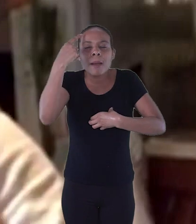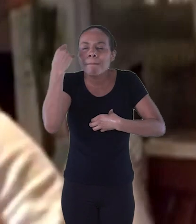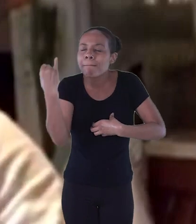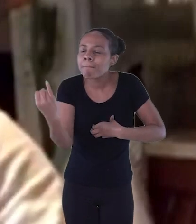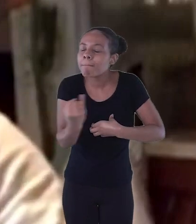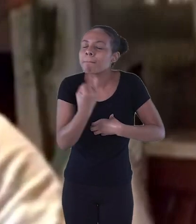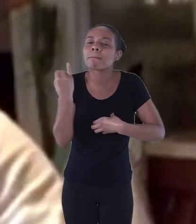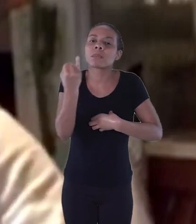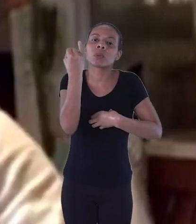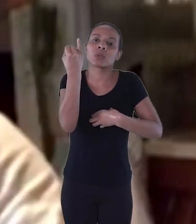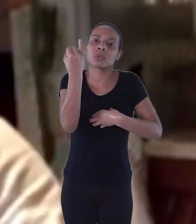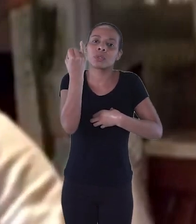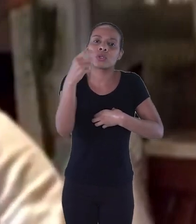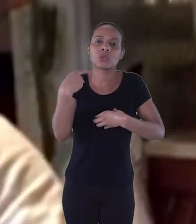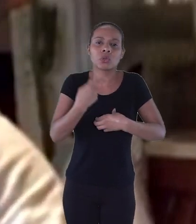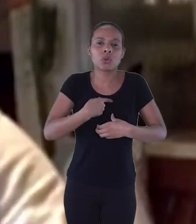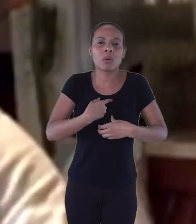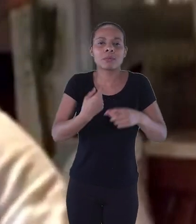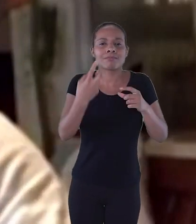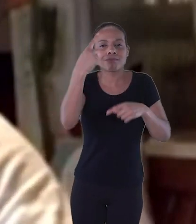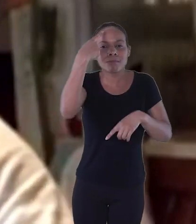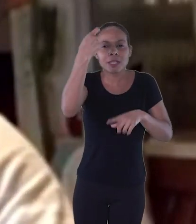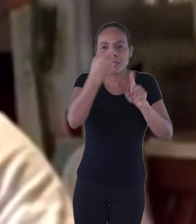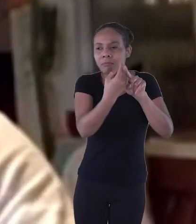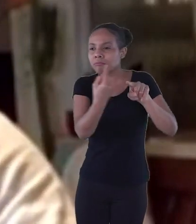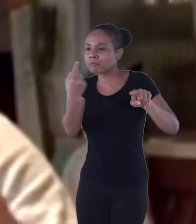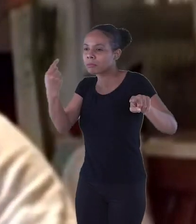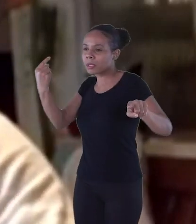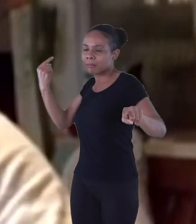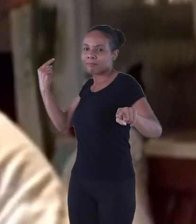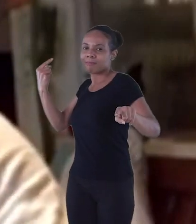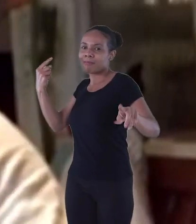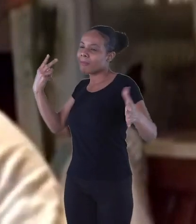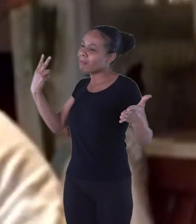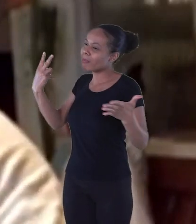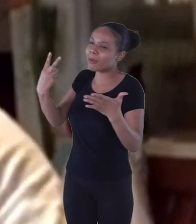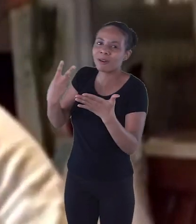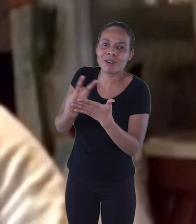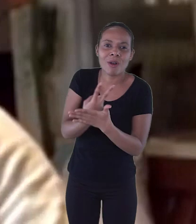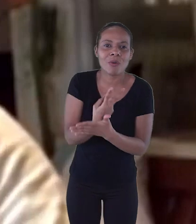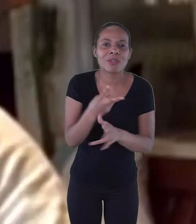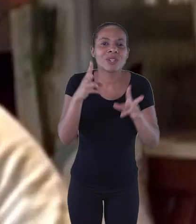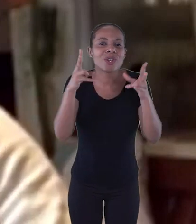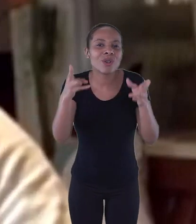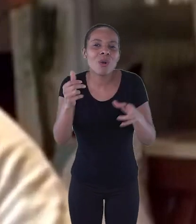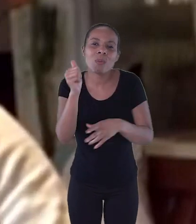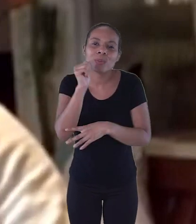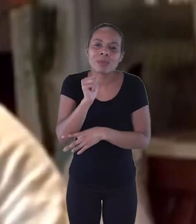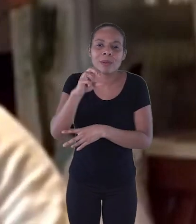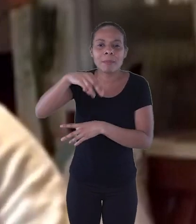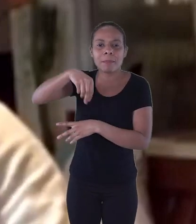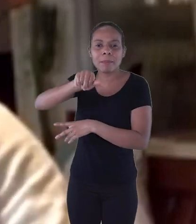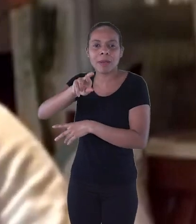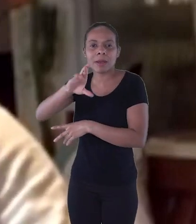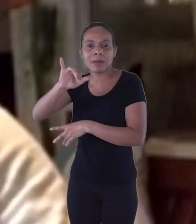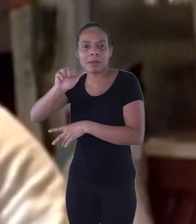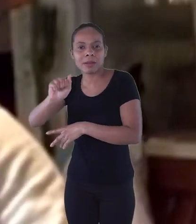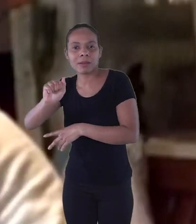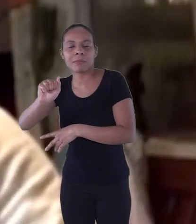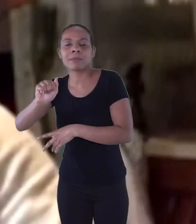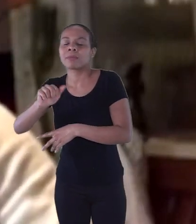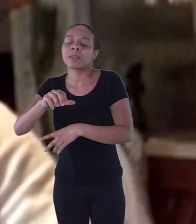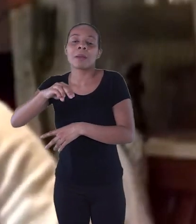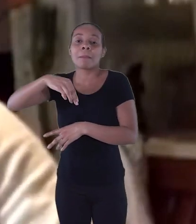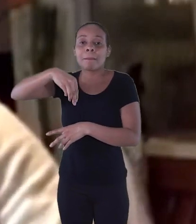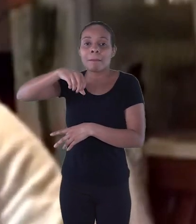estrutural para a gente não ter novas Marielles, Kételes, João Pedros, Cláudias, porque a nossa grande utopia é realmente contribuir para a gente